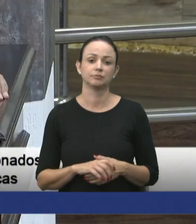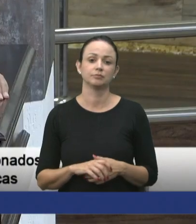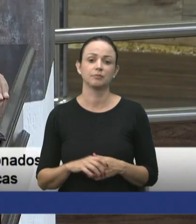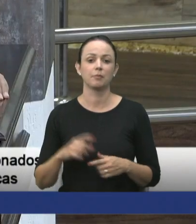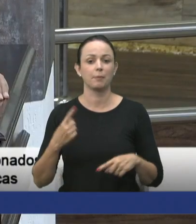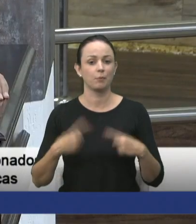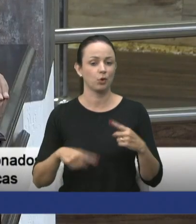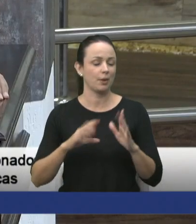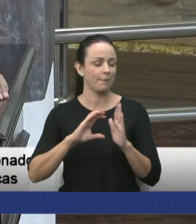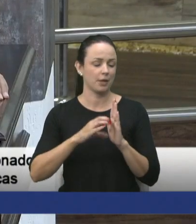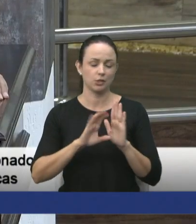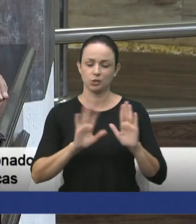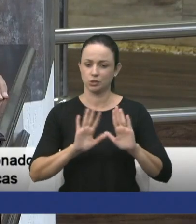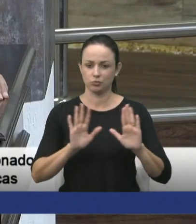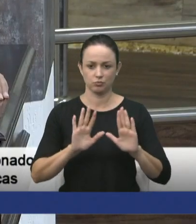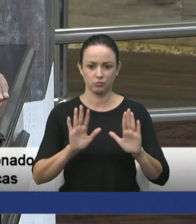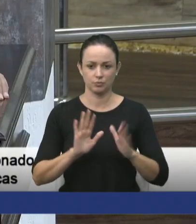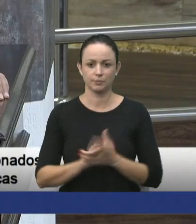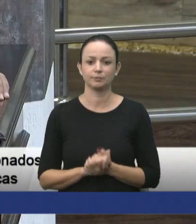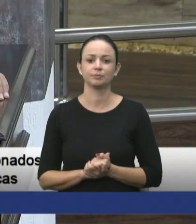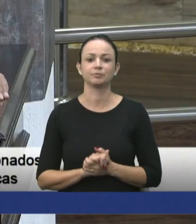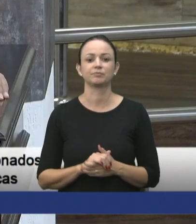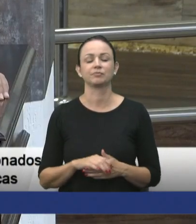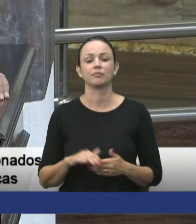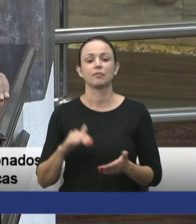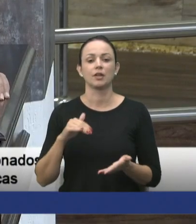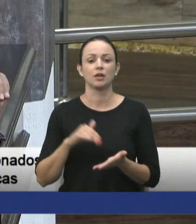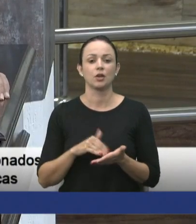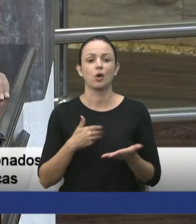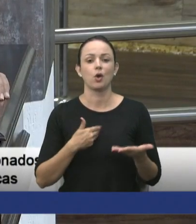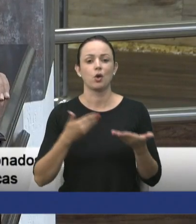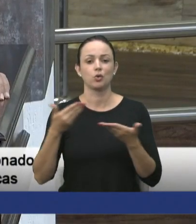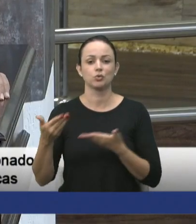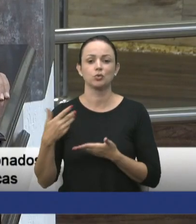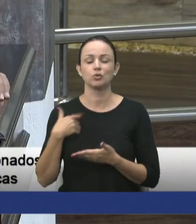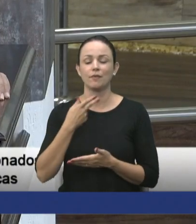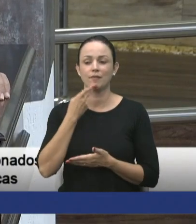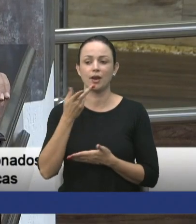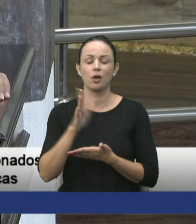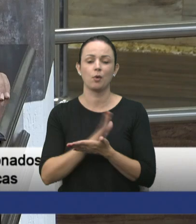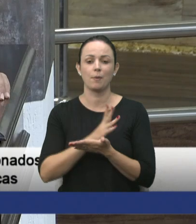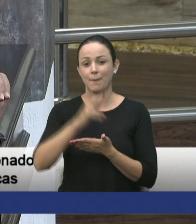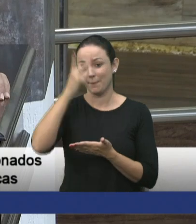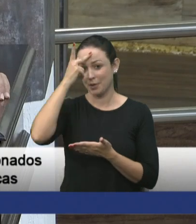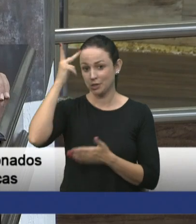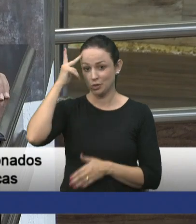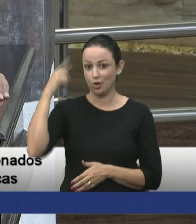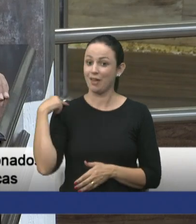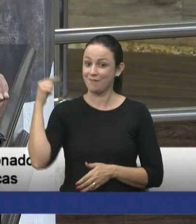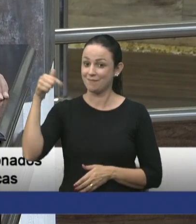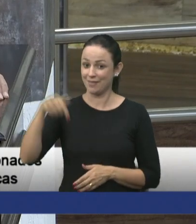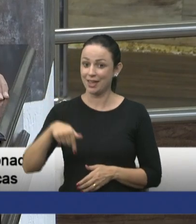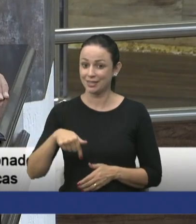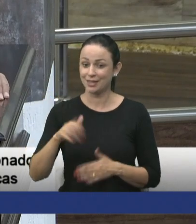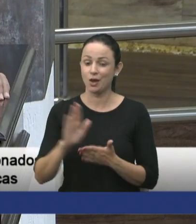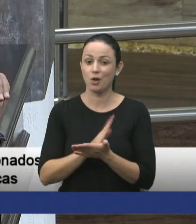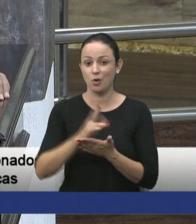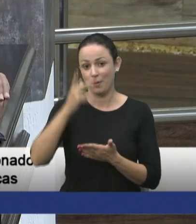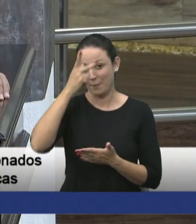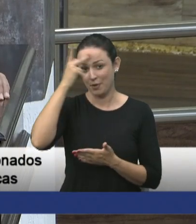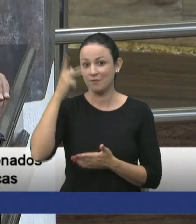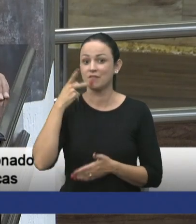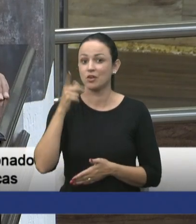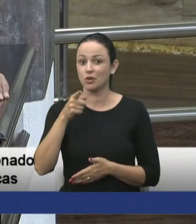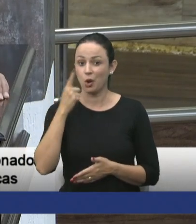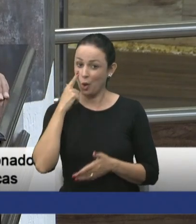política partidária. Até quando fui convidado e comentei com algumas pessoas que aqui viria, algumas pessoas me alertaram: